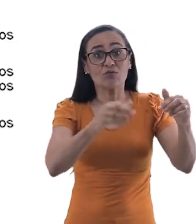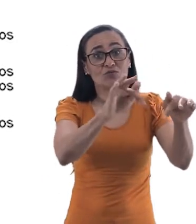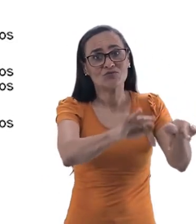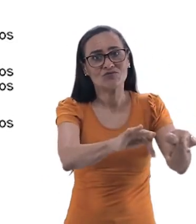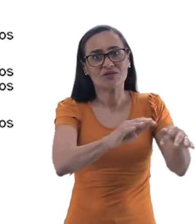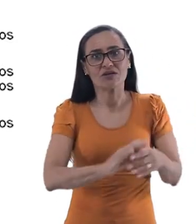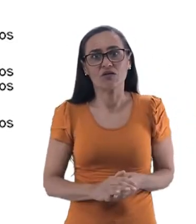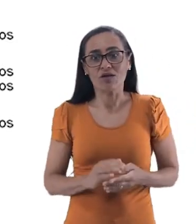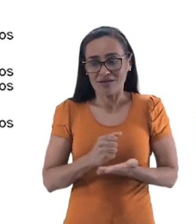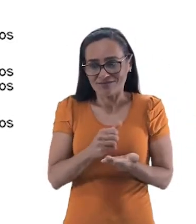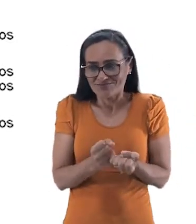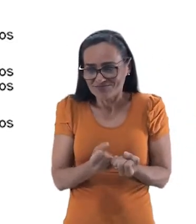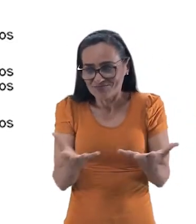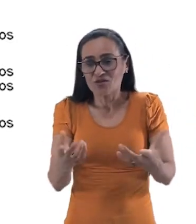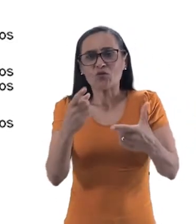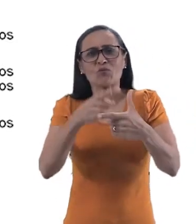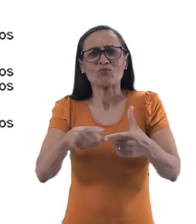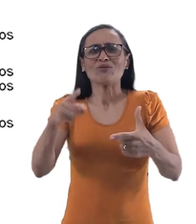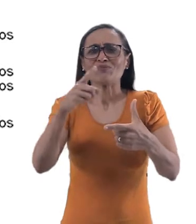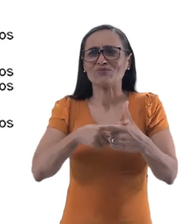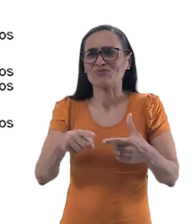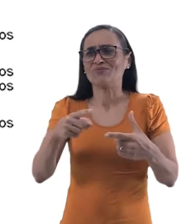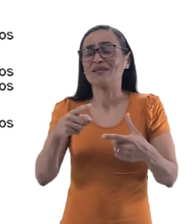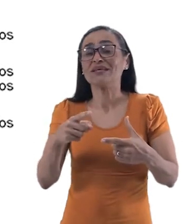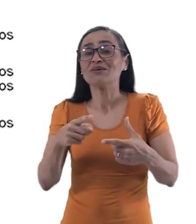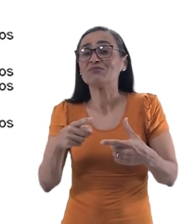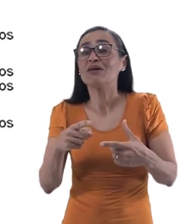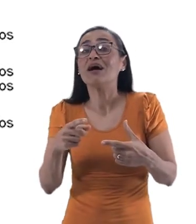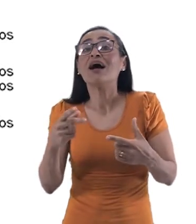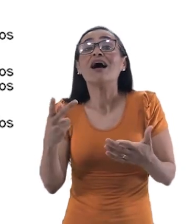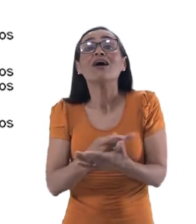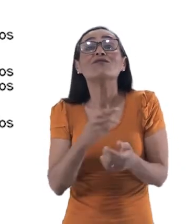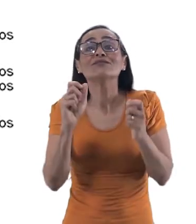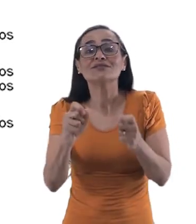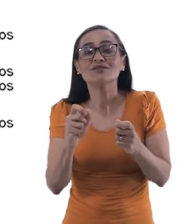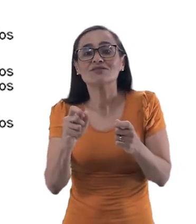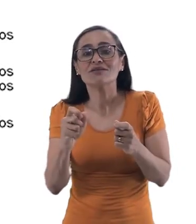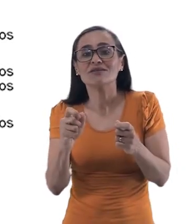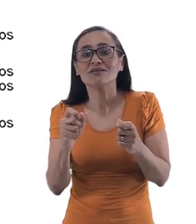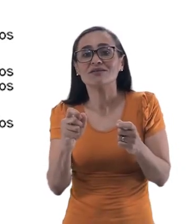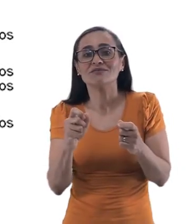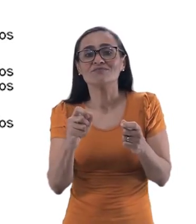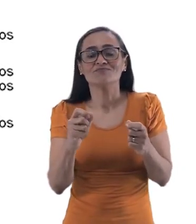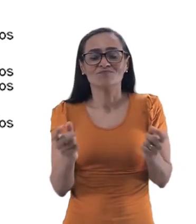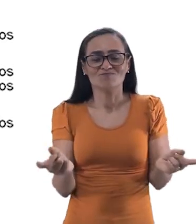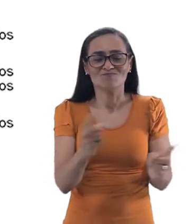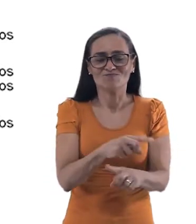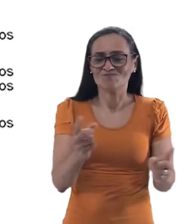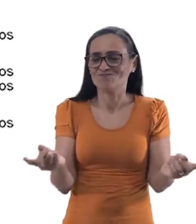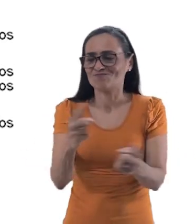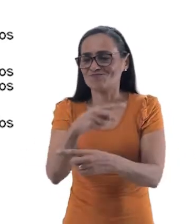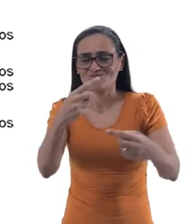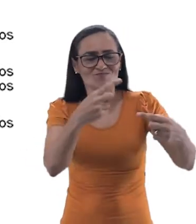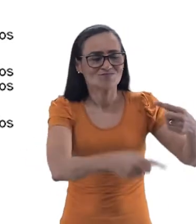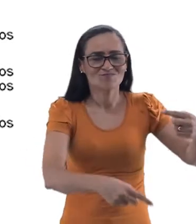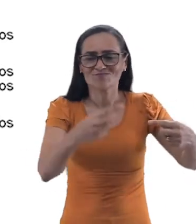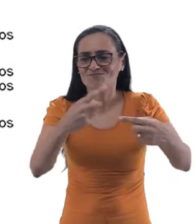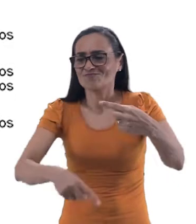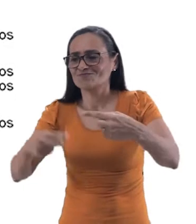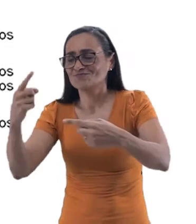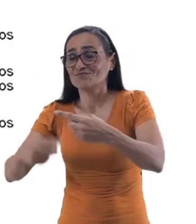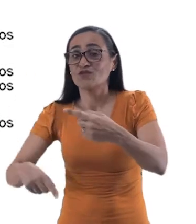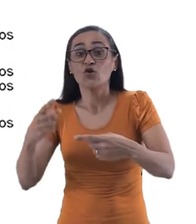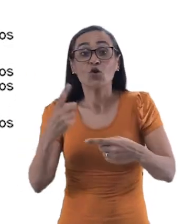produto. E esses rateios carregados de arbitrariedade geravam distorções, basicamente